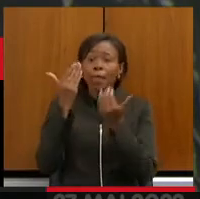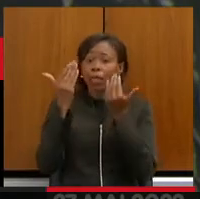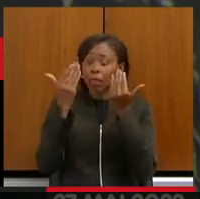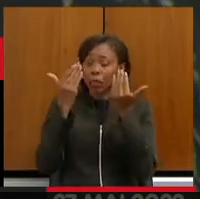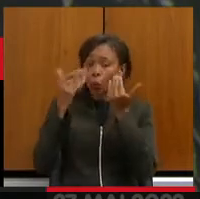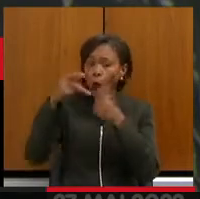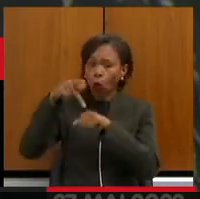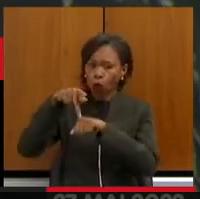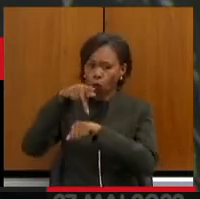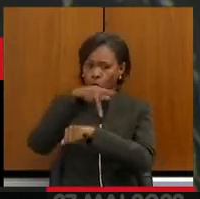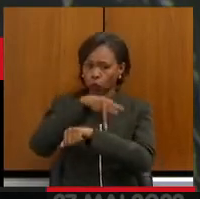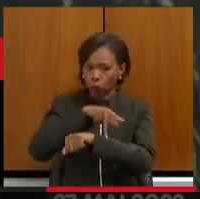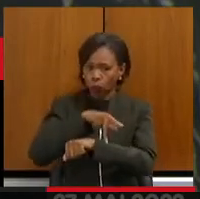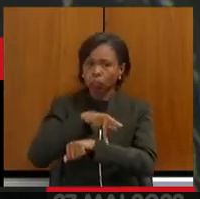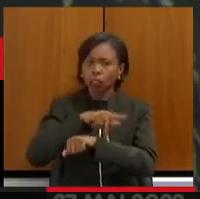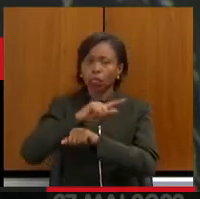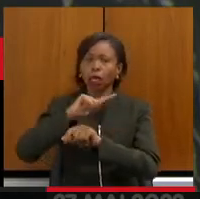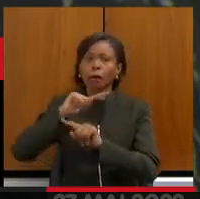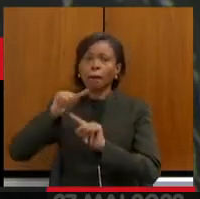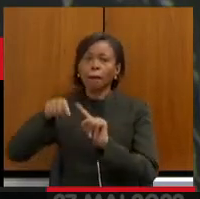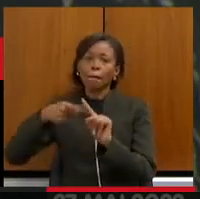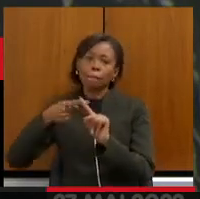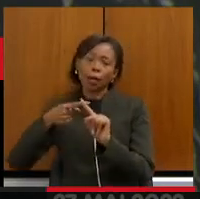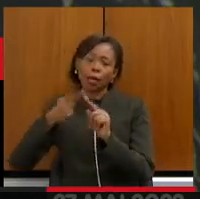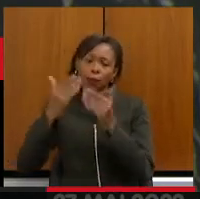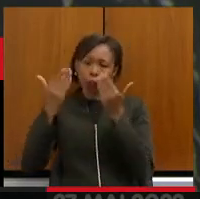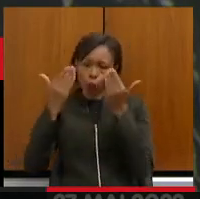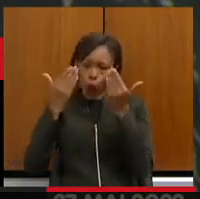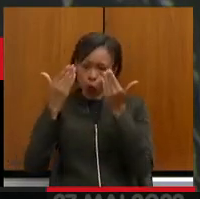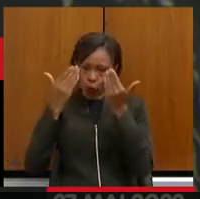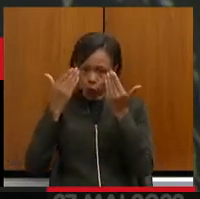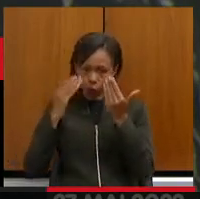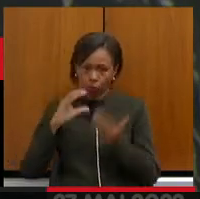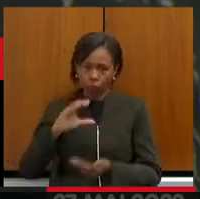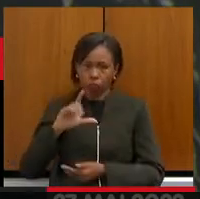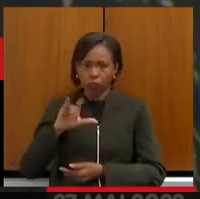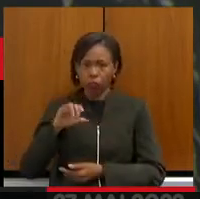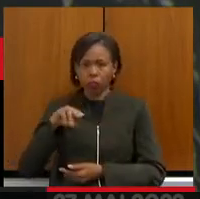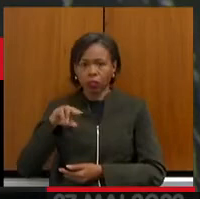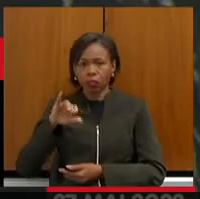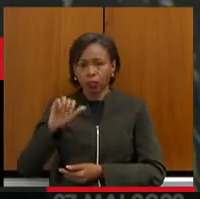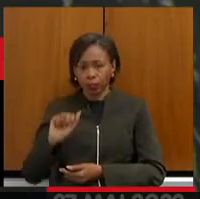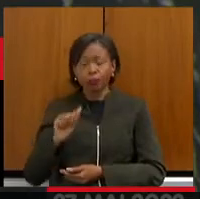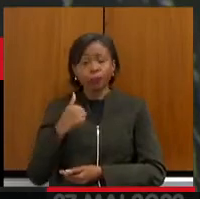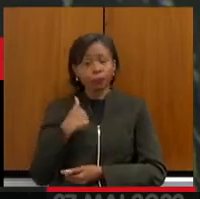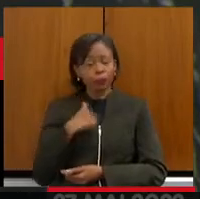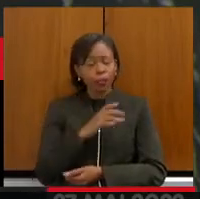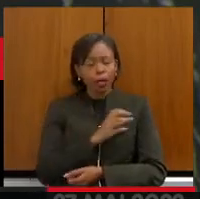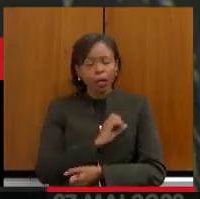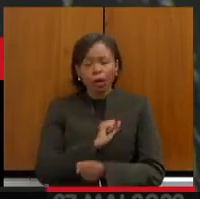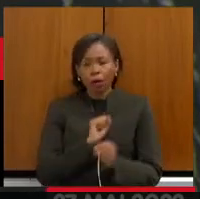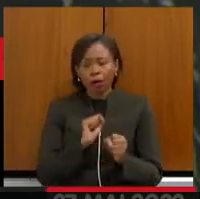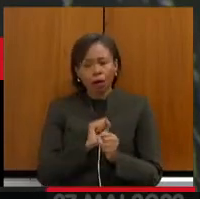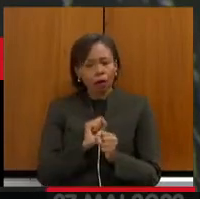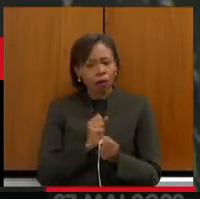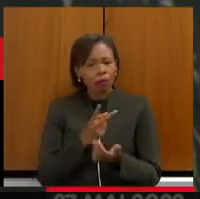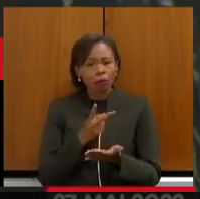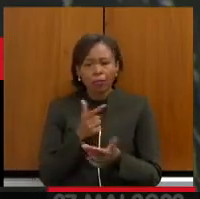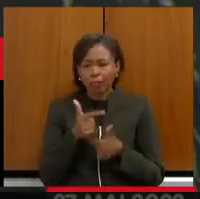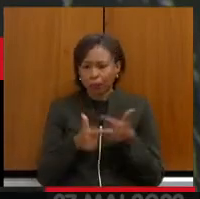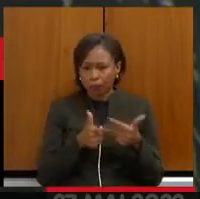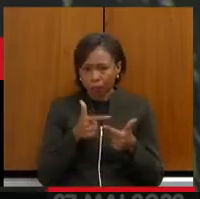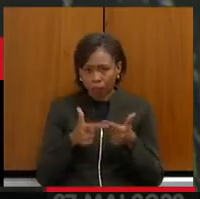e extensão em psicologia Clínica e a minha paixão é o rádio sempre foi o rádio